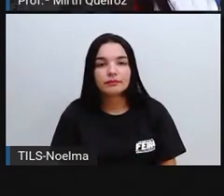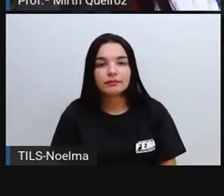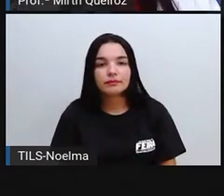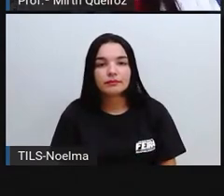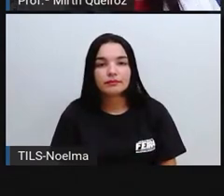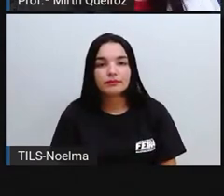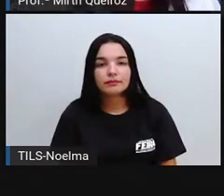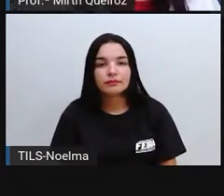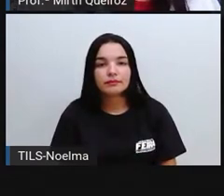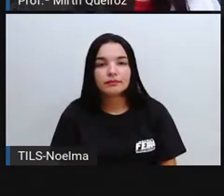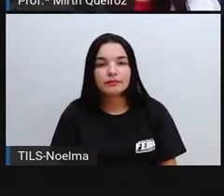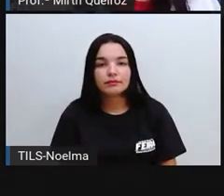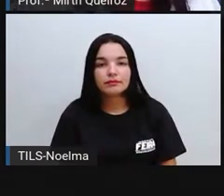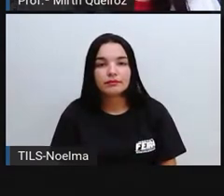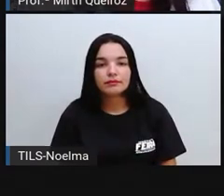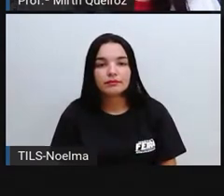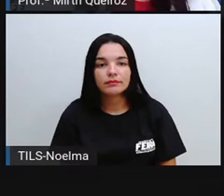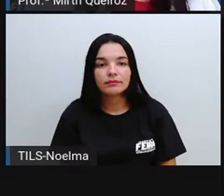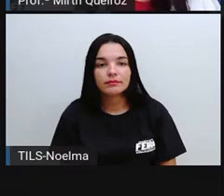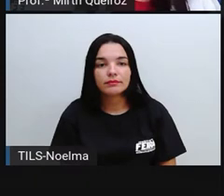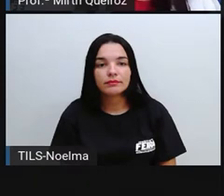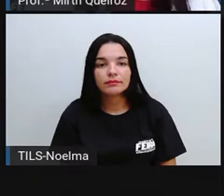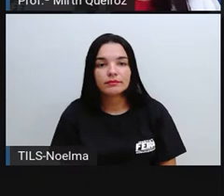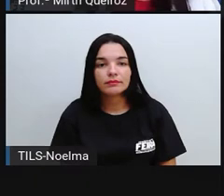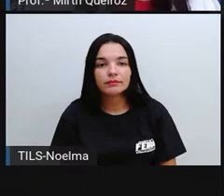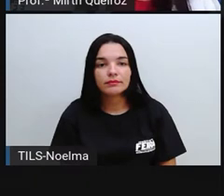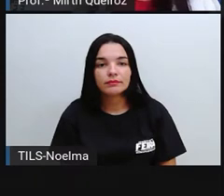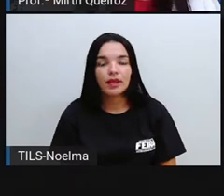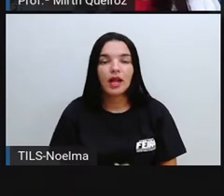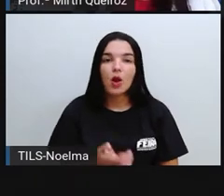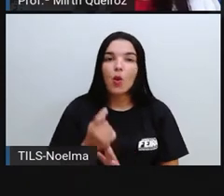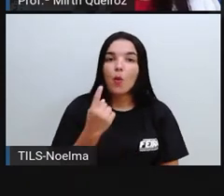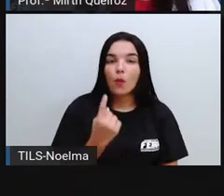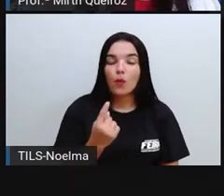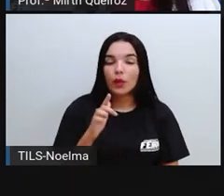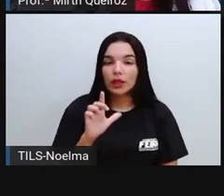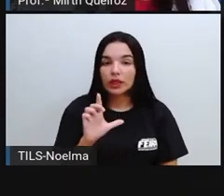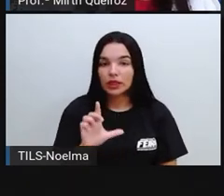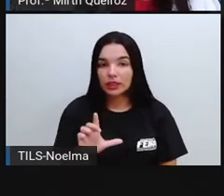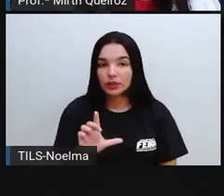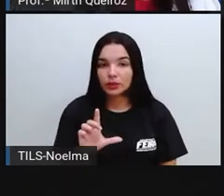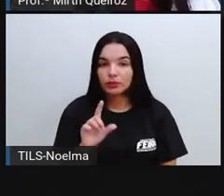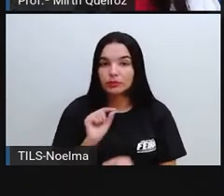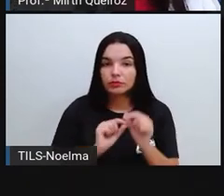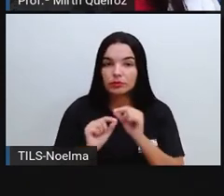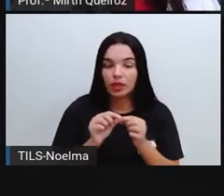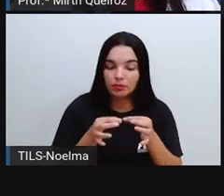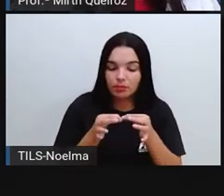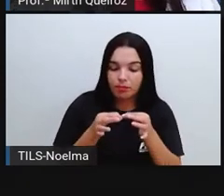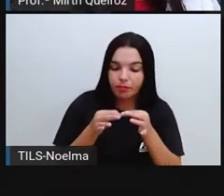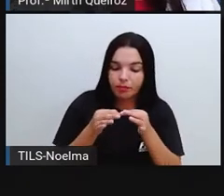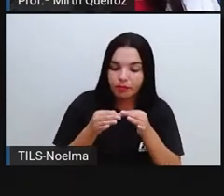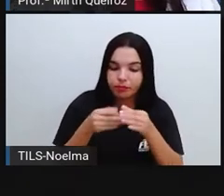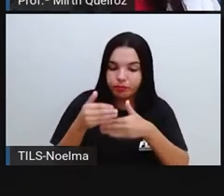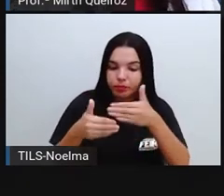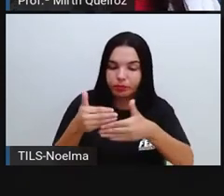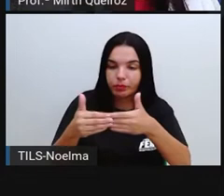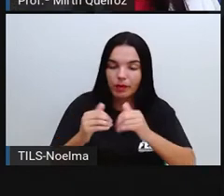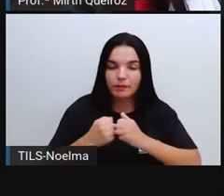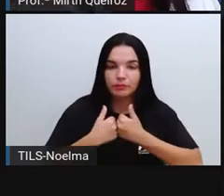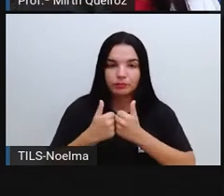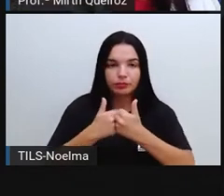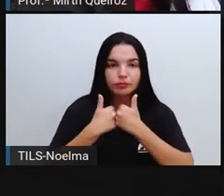é um vezes a quantidade de quilômetros se é um litro a cada quilômetro percorrido